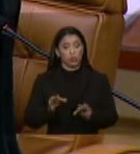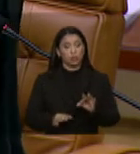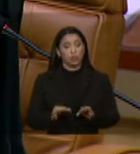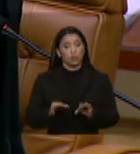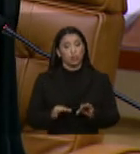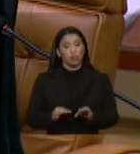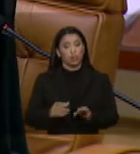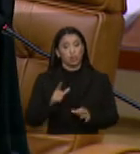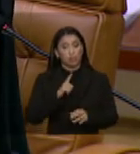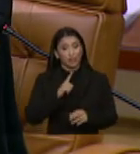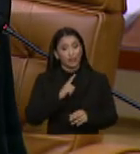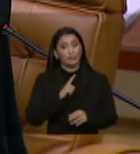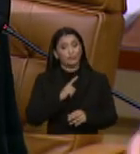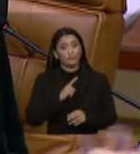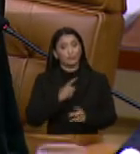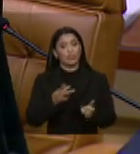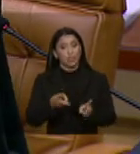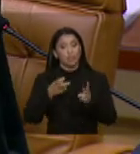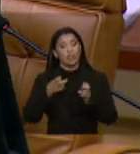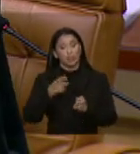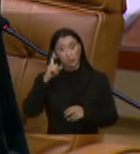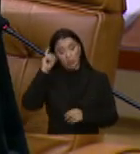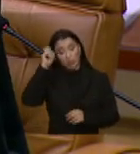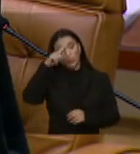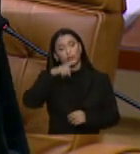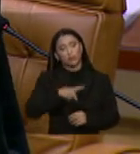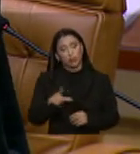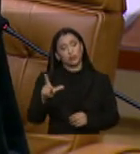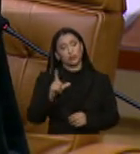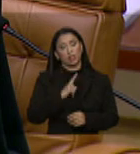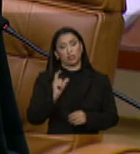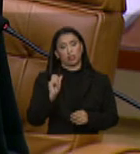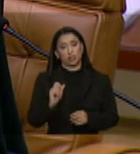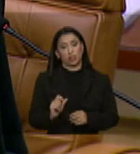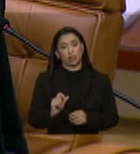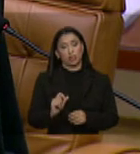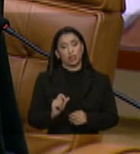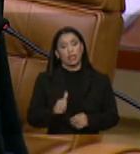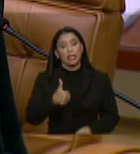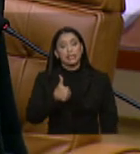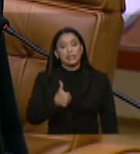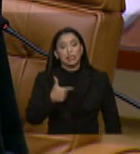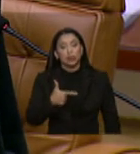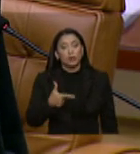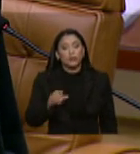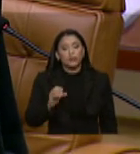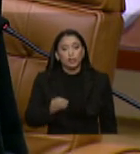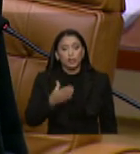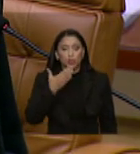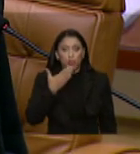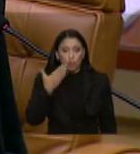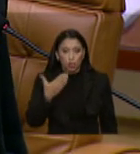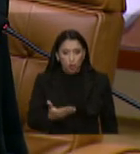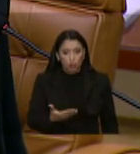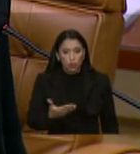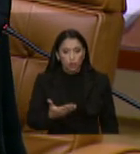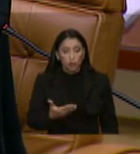a pasta nós iremos a dificuldade em relação a isso é de 120 pedidos identificados